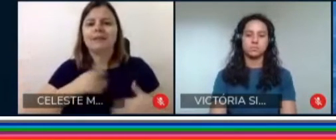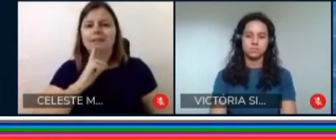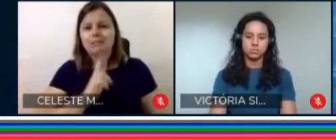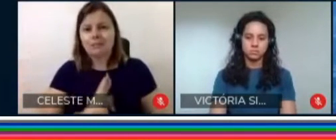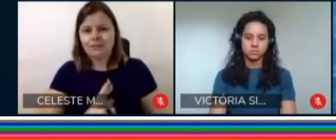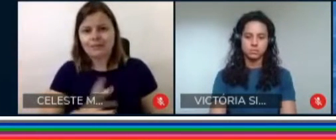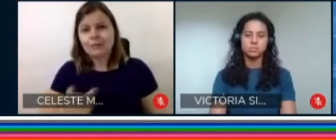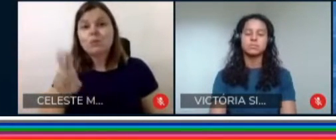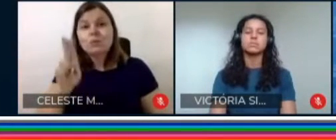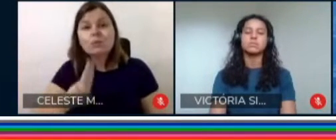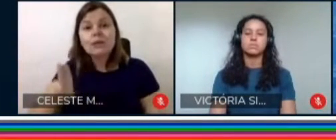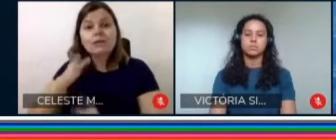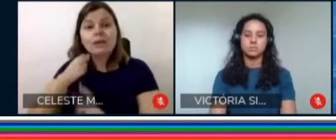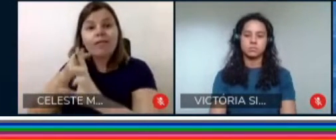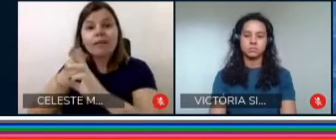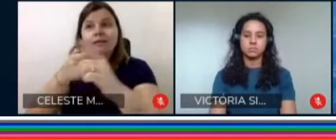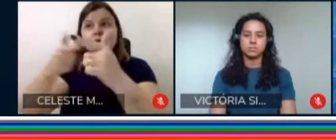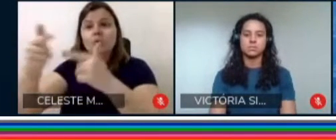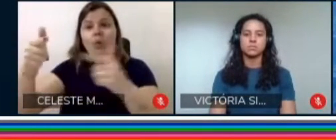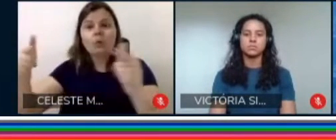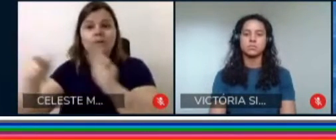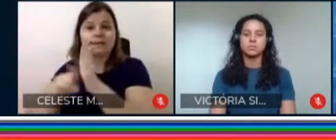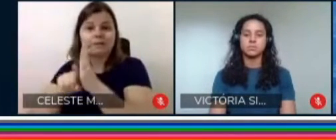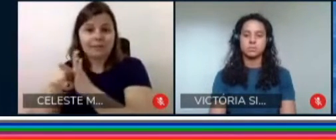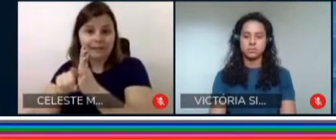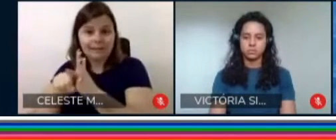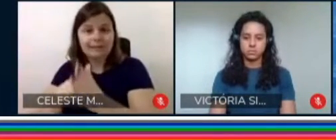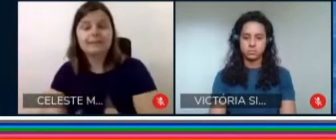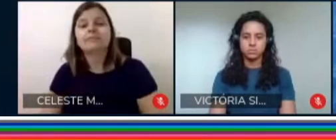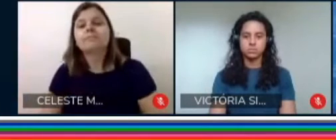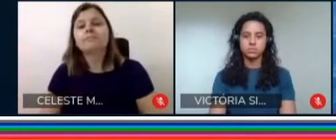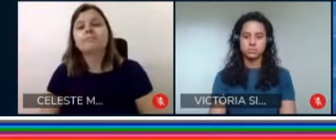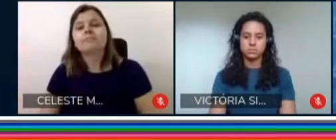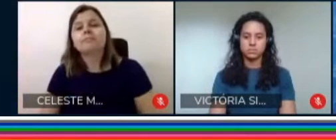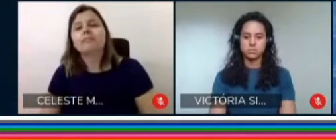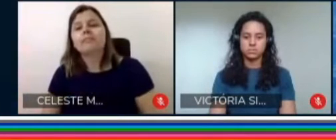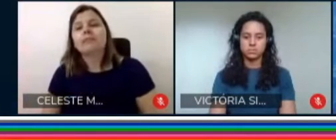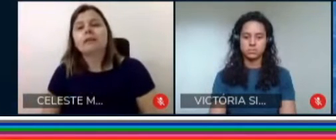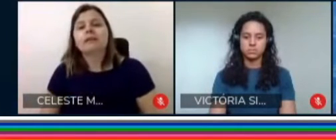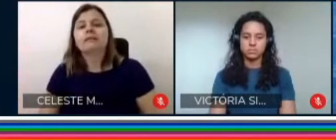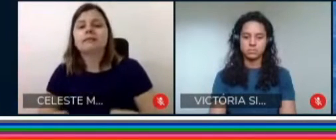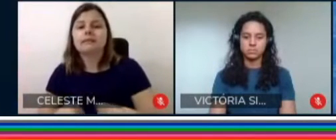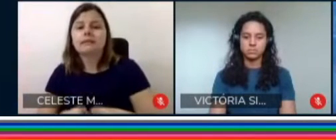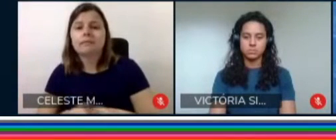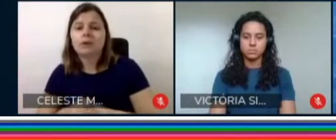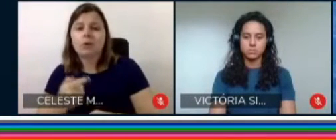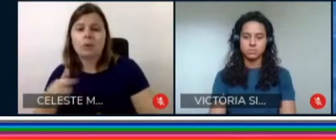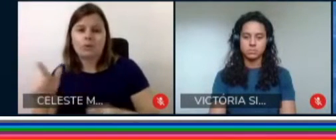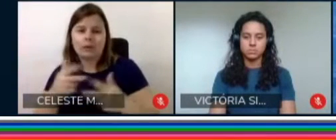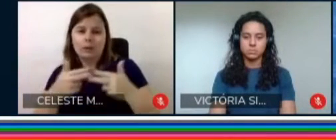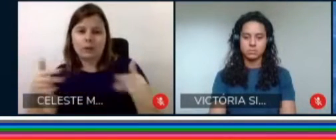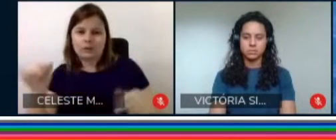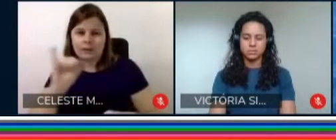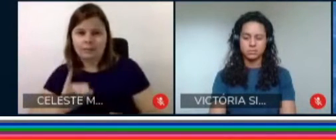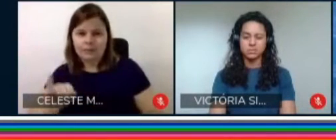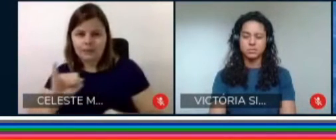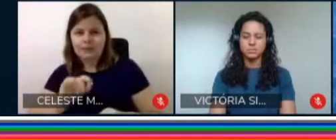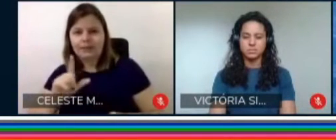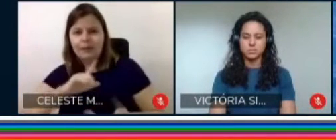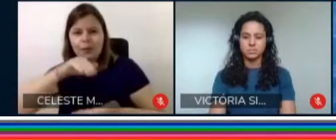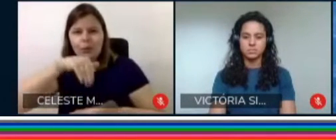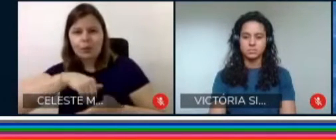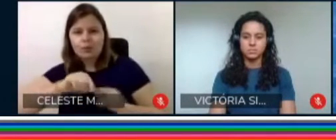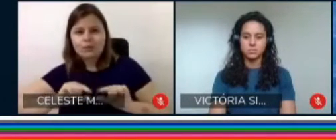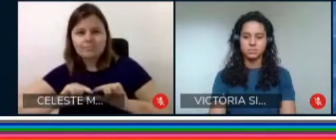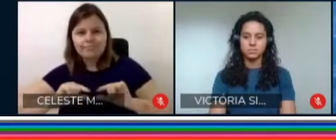referências dos outros. Né? E outra coisa que é importante, mas a gente deixou menorzinho ali, né, que daí já sai do âmbito da base de dados, que é